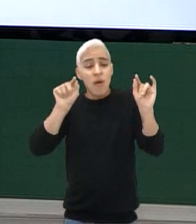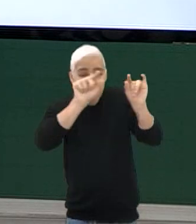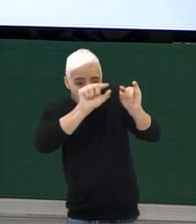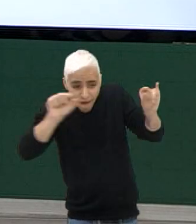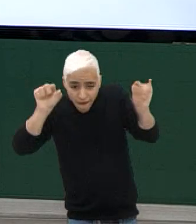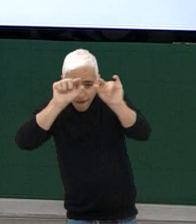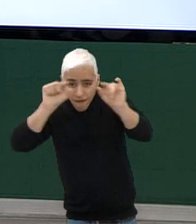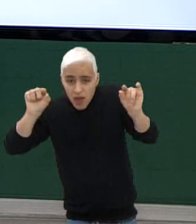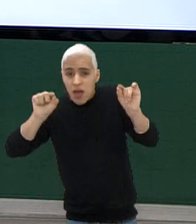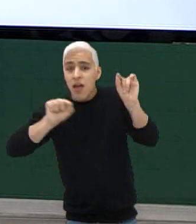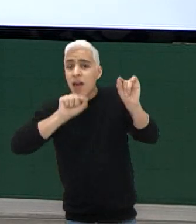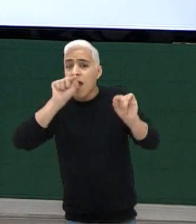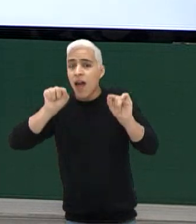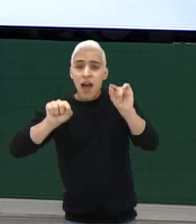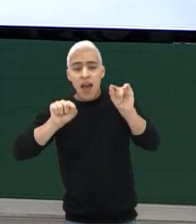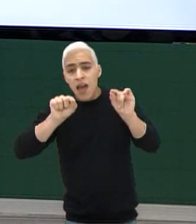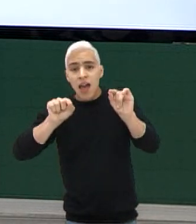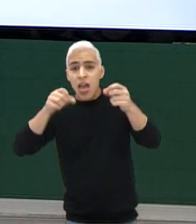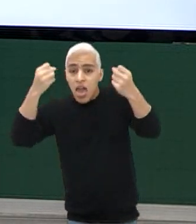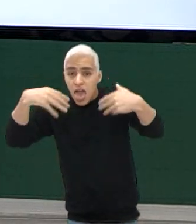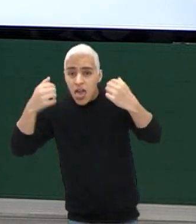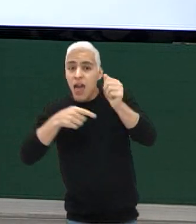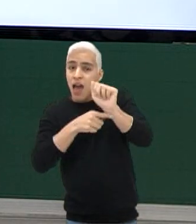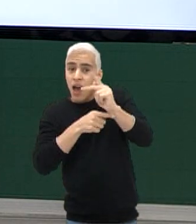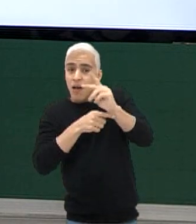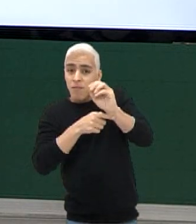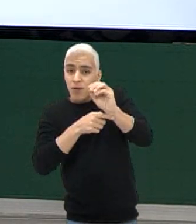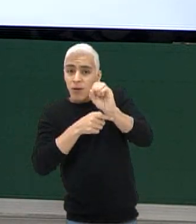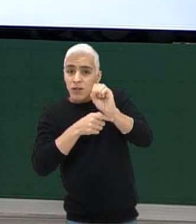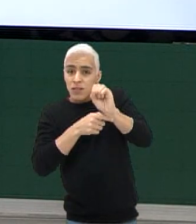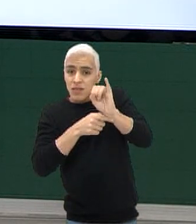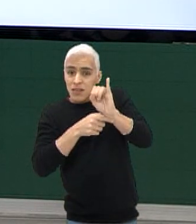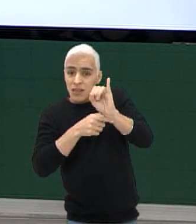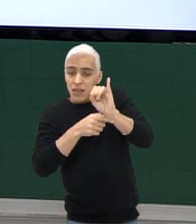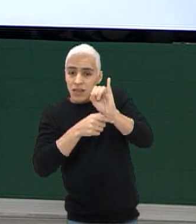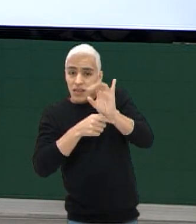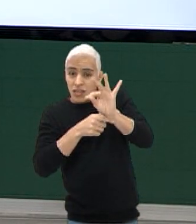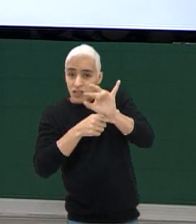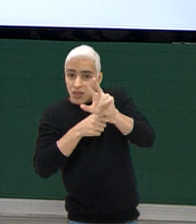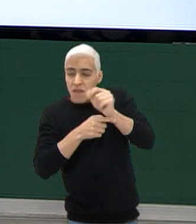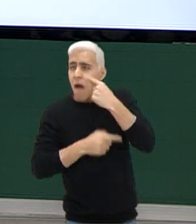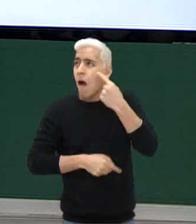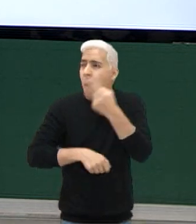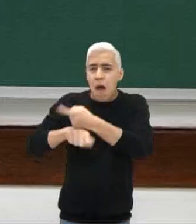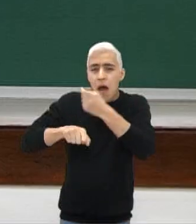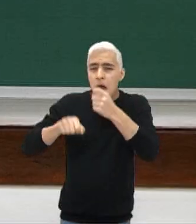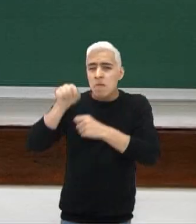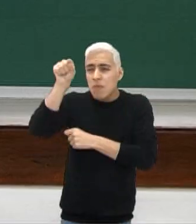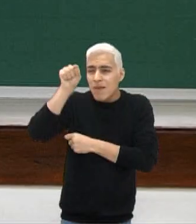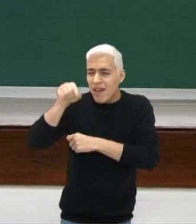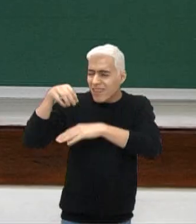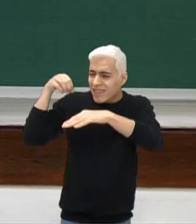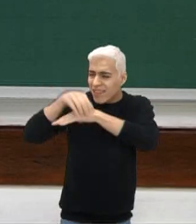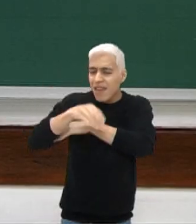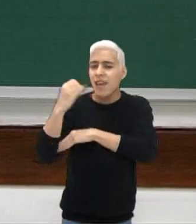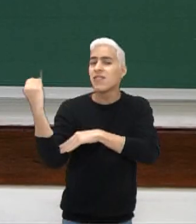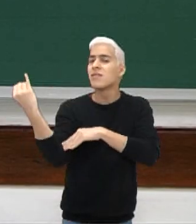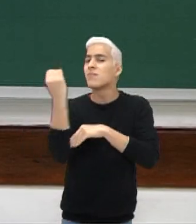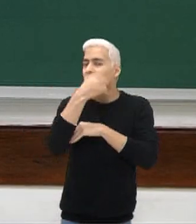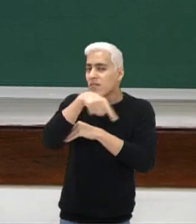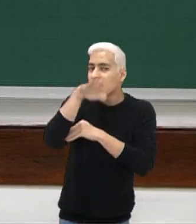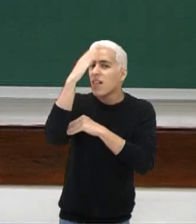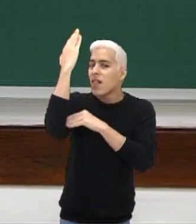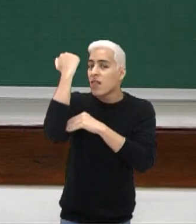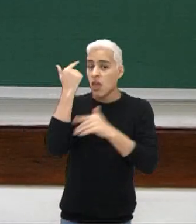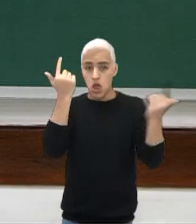oração apositiva. E como que eu sei? Olha ali, o uso dos dois pontos, a dica importante passada para